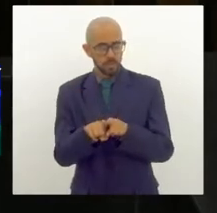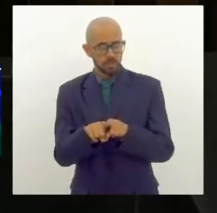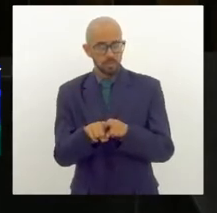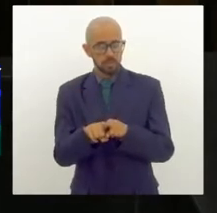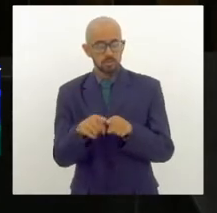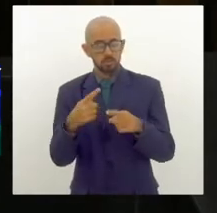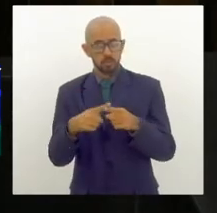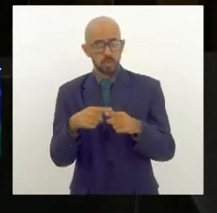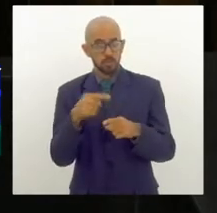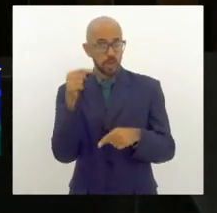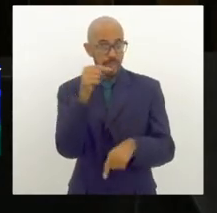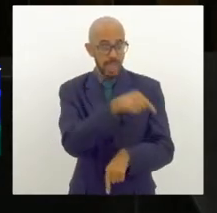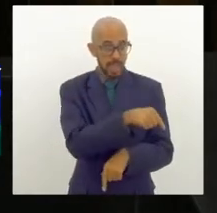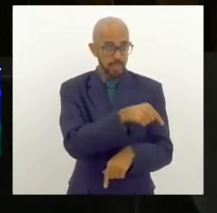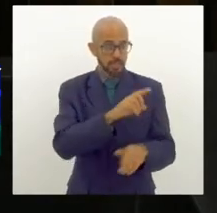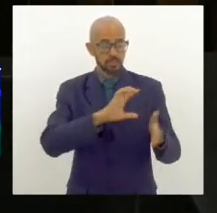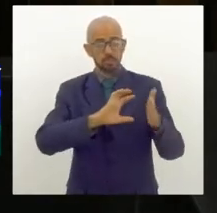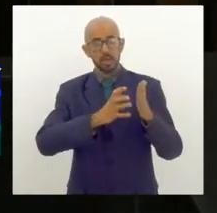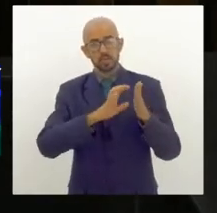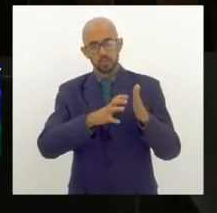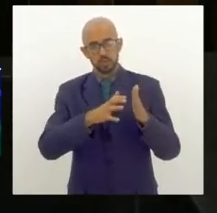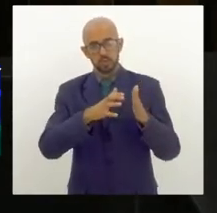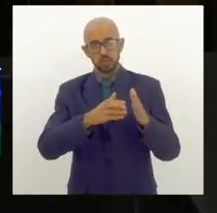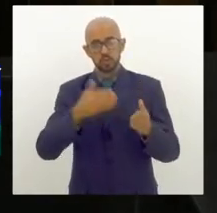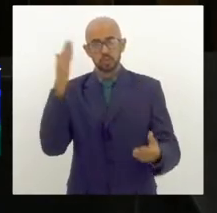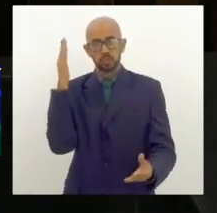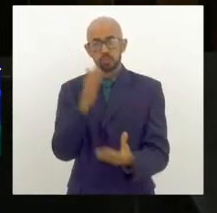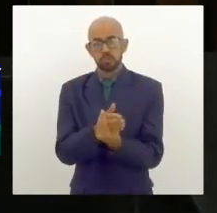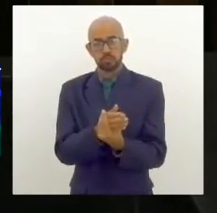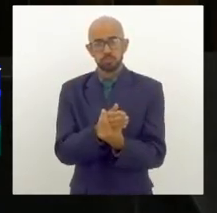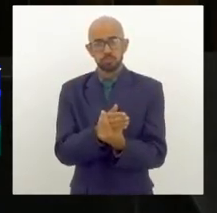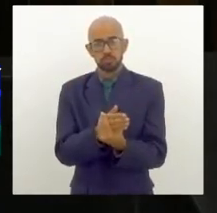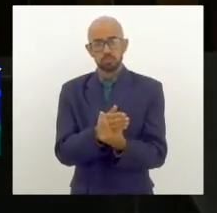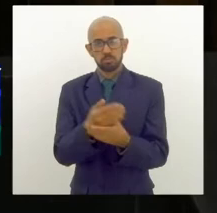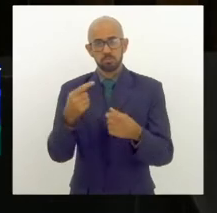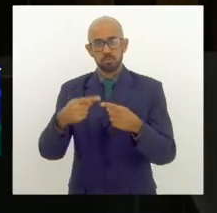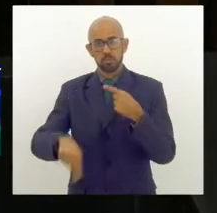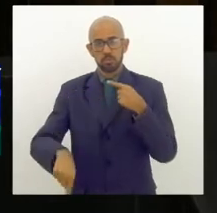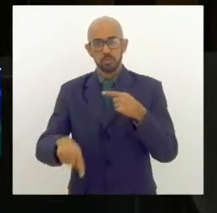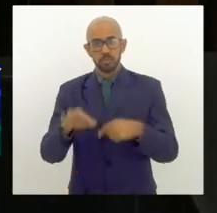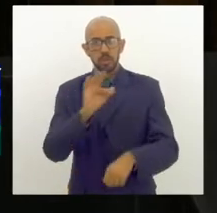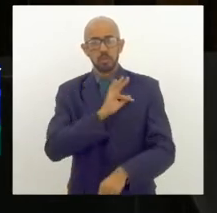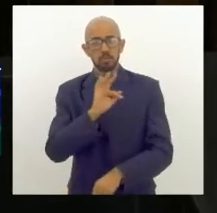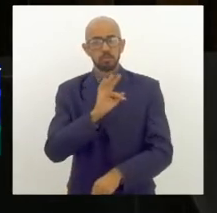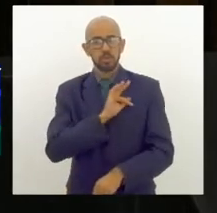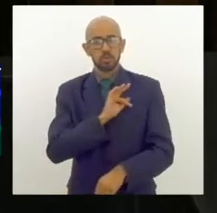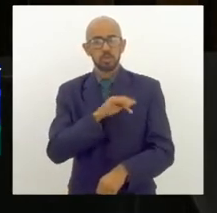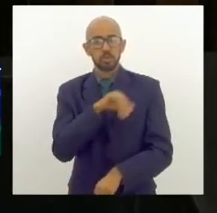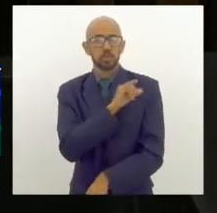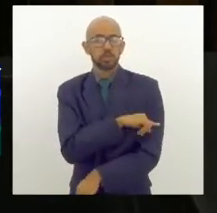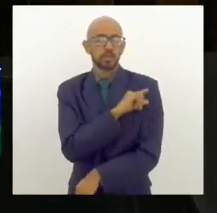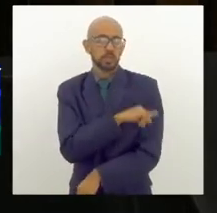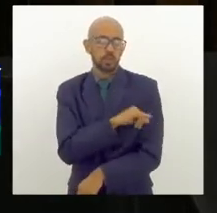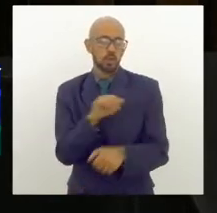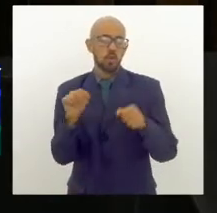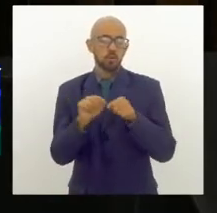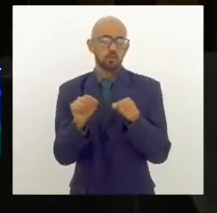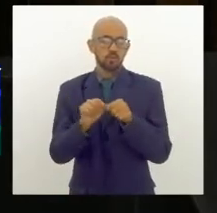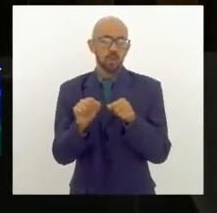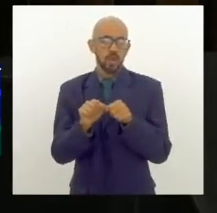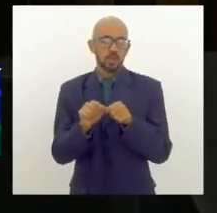esse partido que ingressou com uma ação impedindo que a polícia do Rio de Janeiro faça o combate